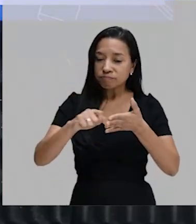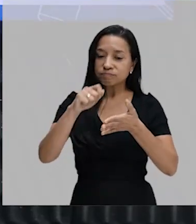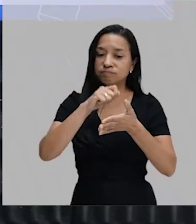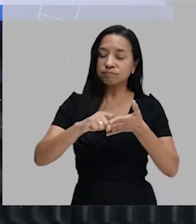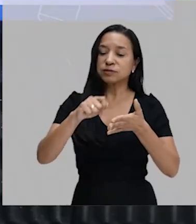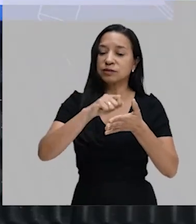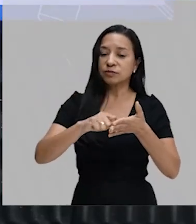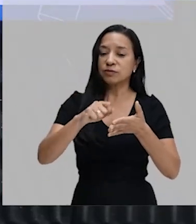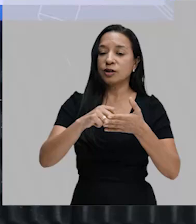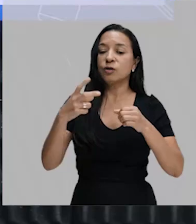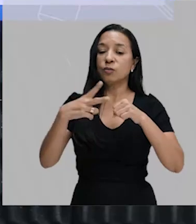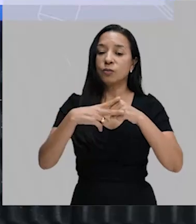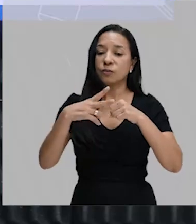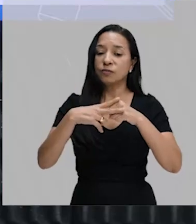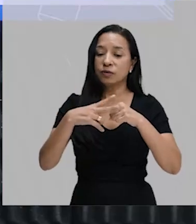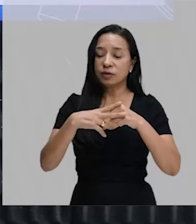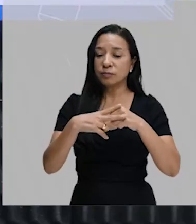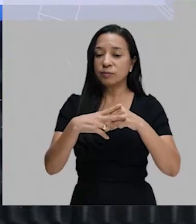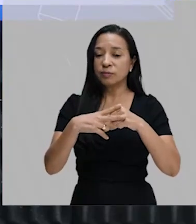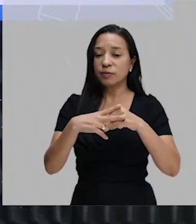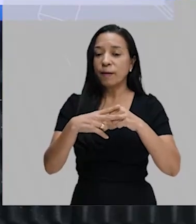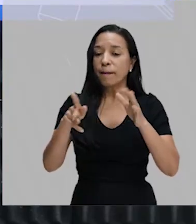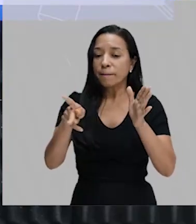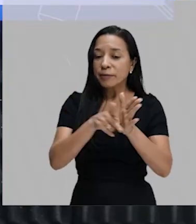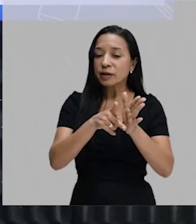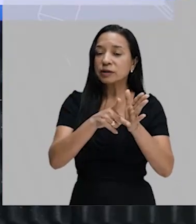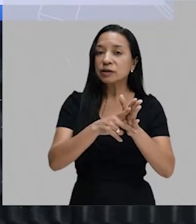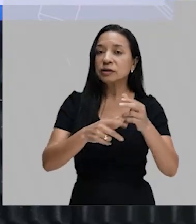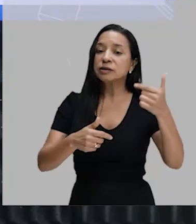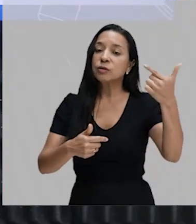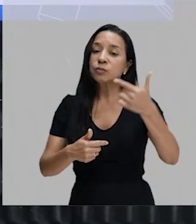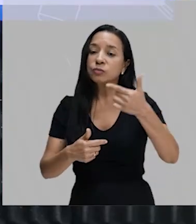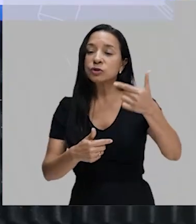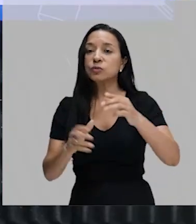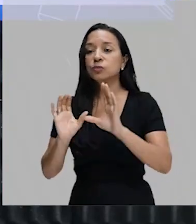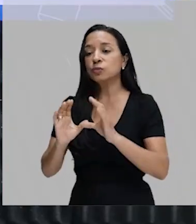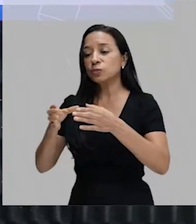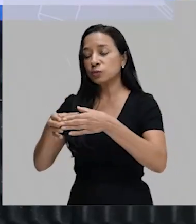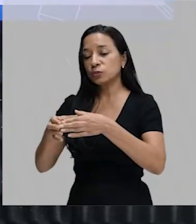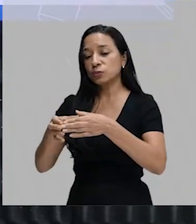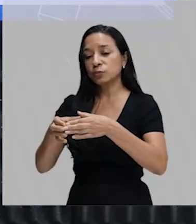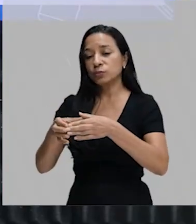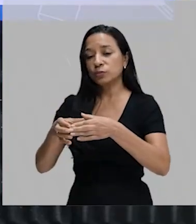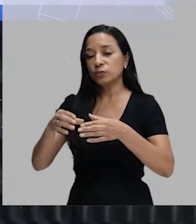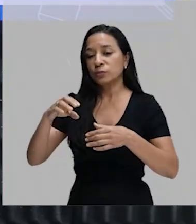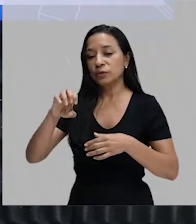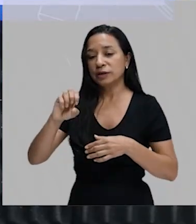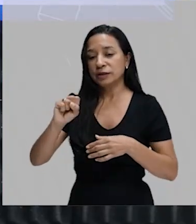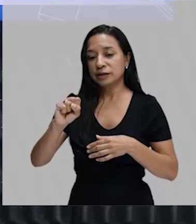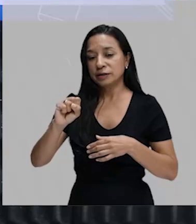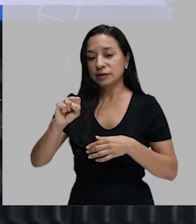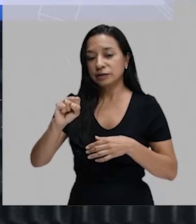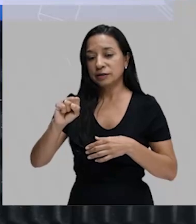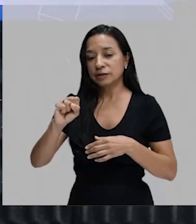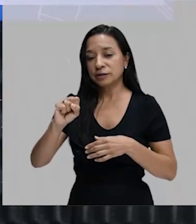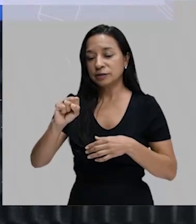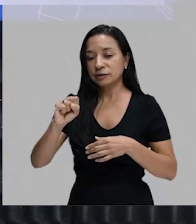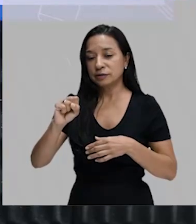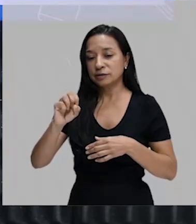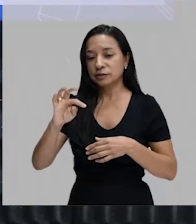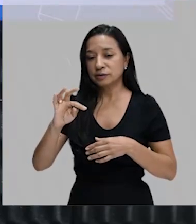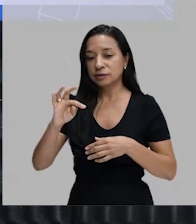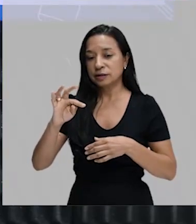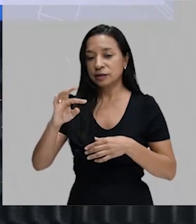que é o verbo escrever, já pertence a um segundo grupo, que é escrito, que significa